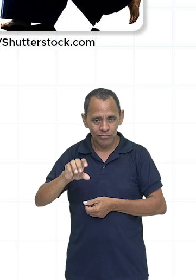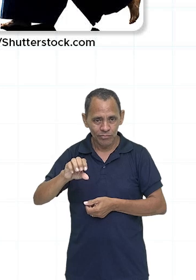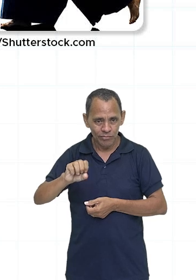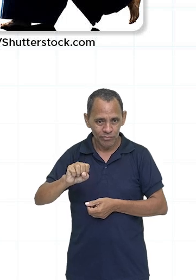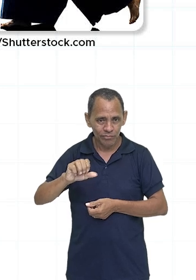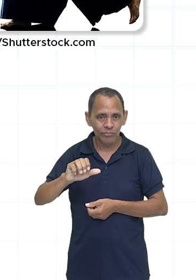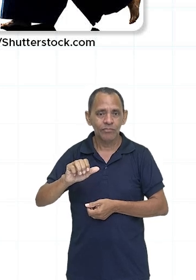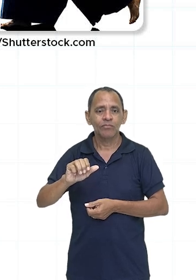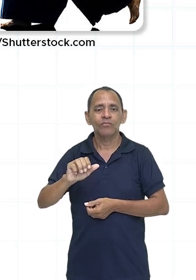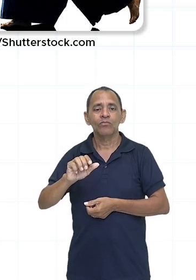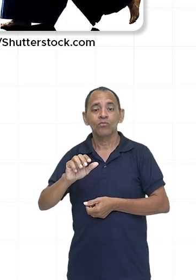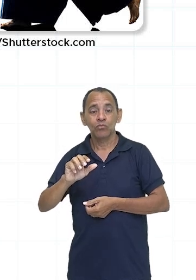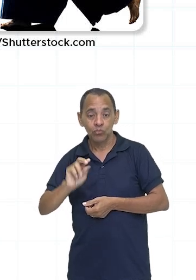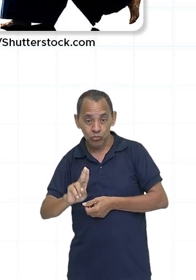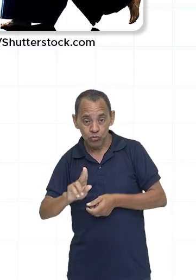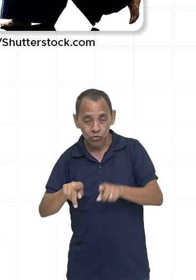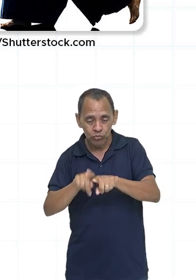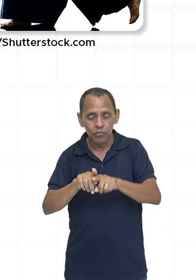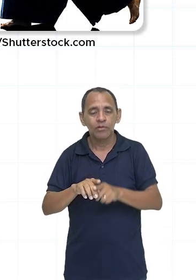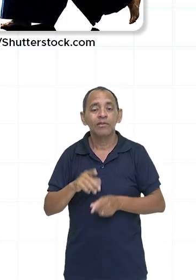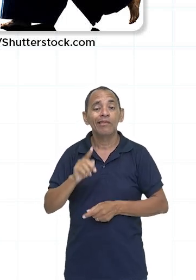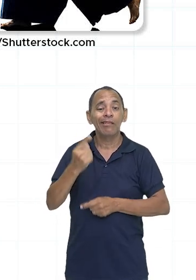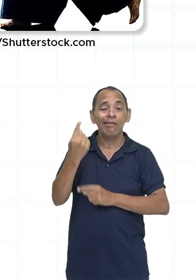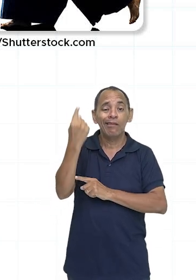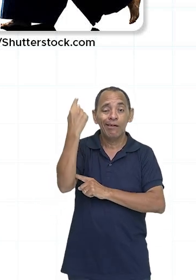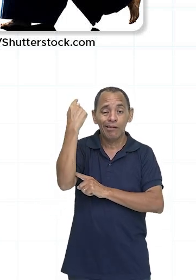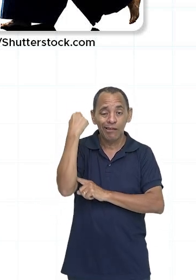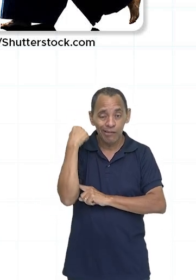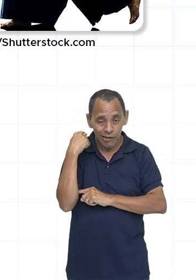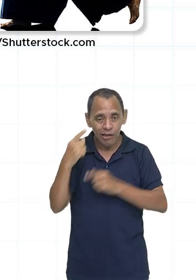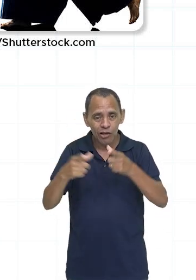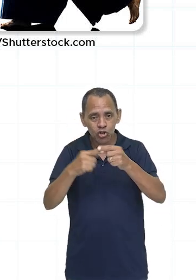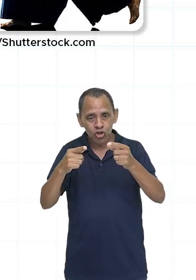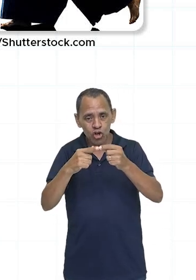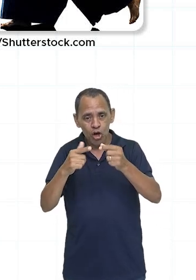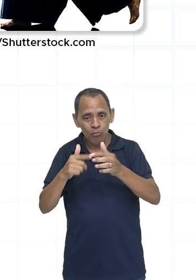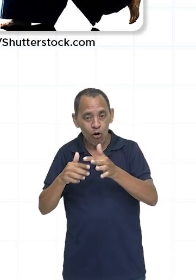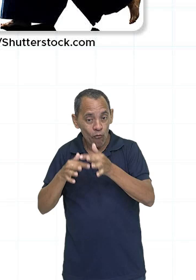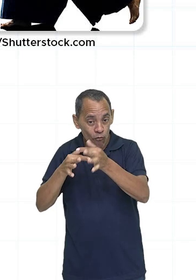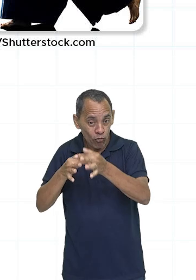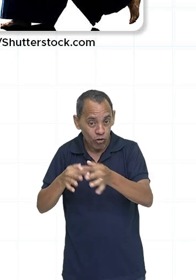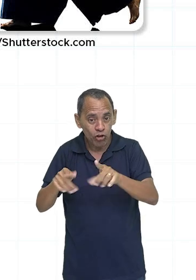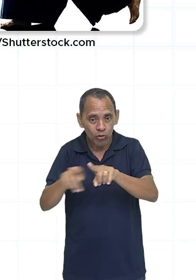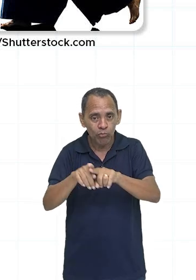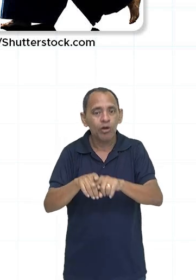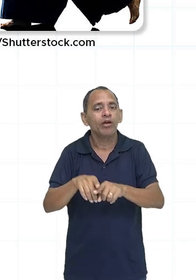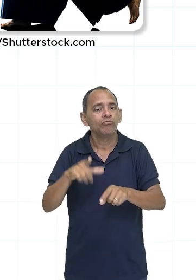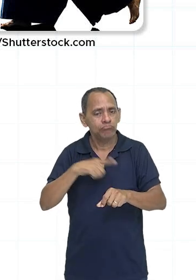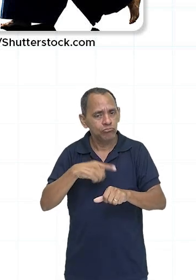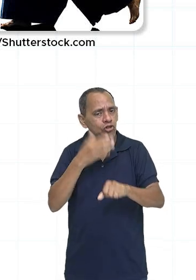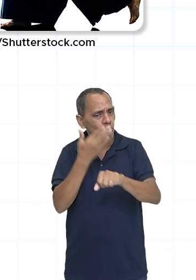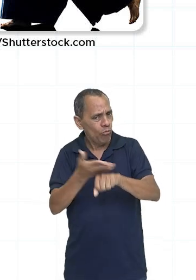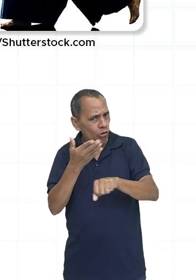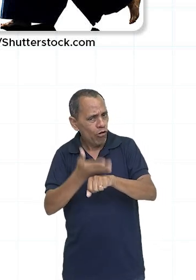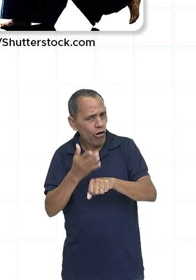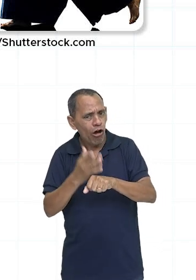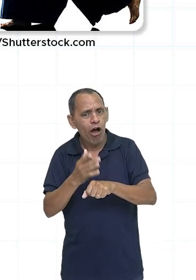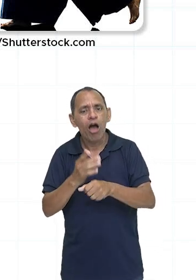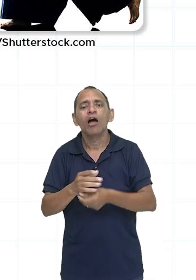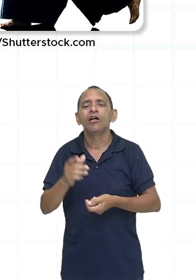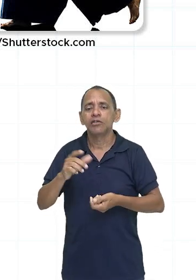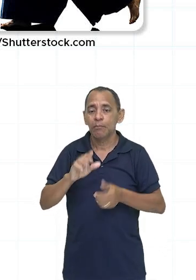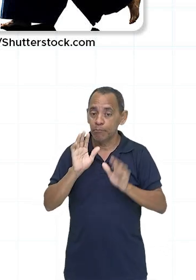Então, lá no Japão feudal, né, nós tínhamos os samurais que praticavam aí o Kenjutsu, só que com uma espada